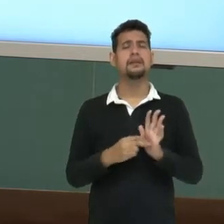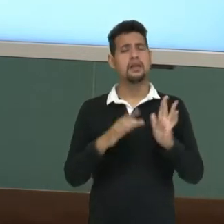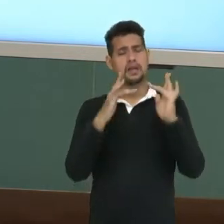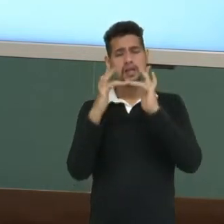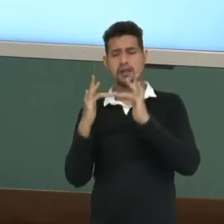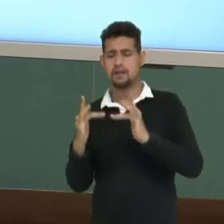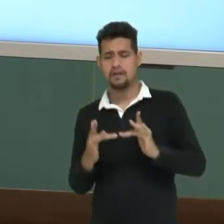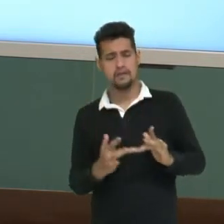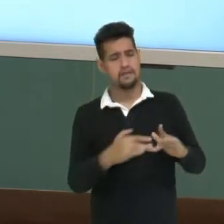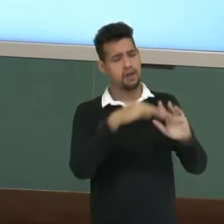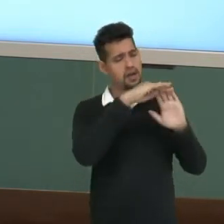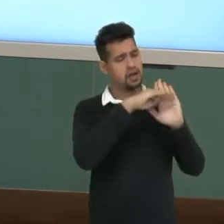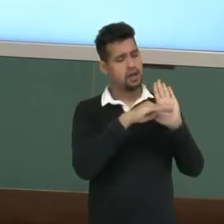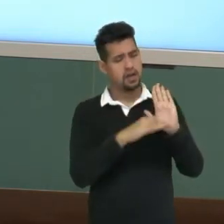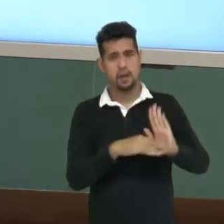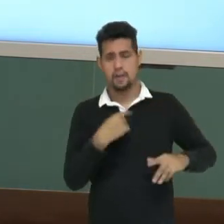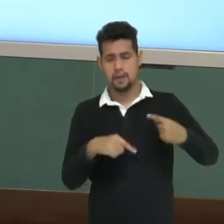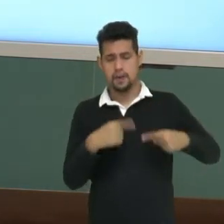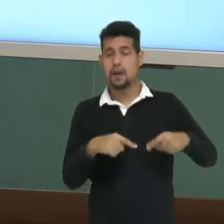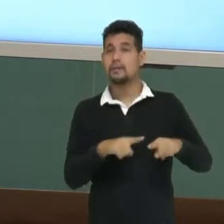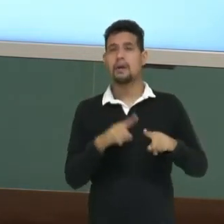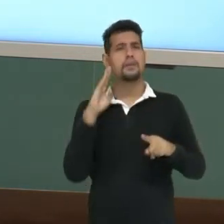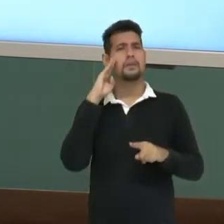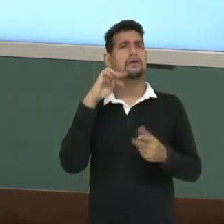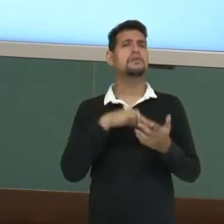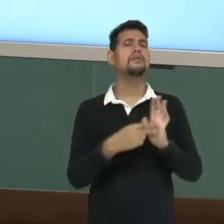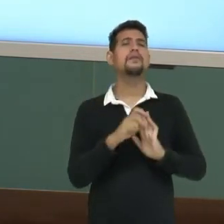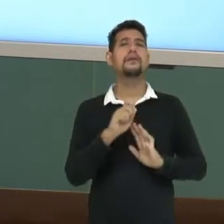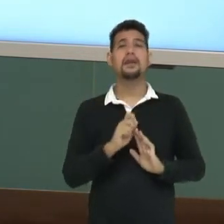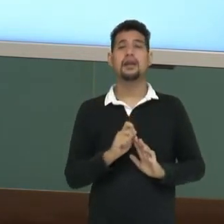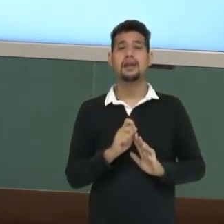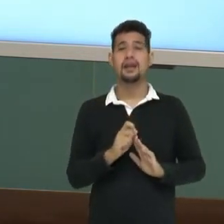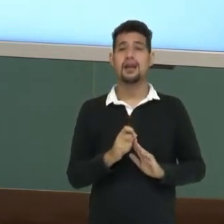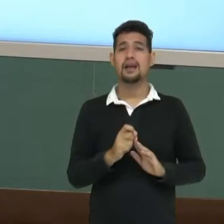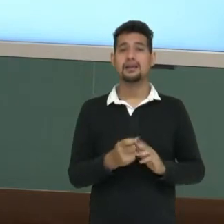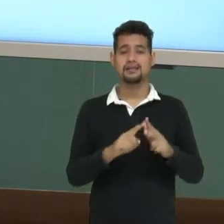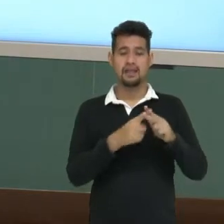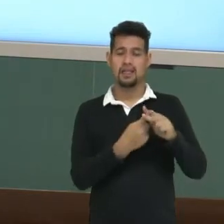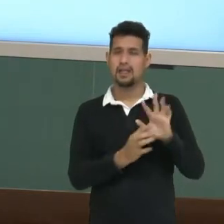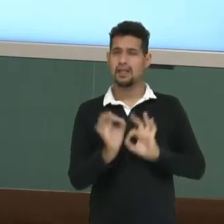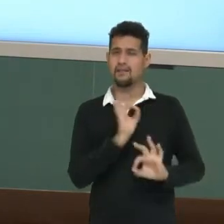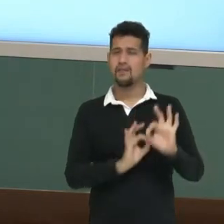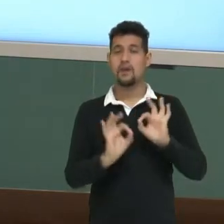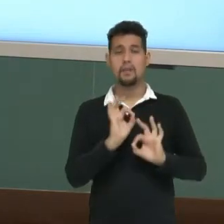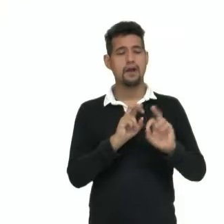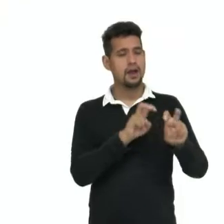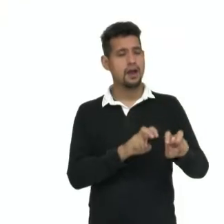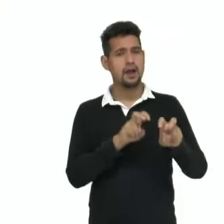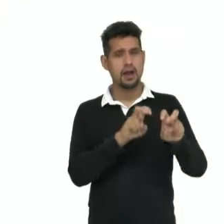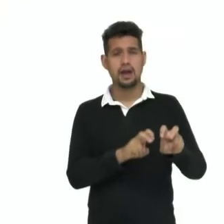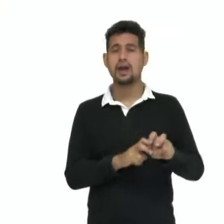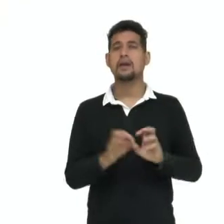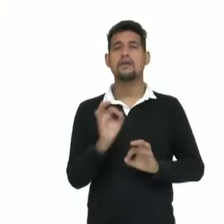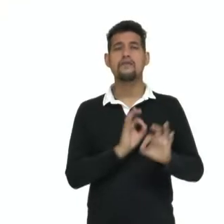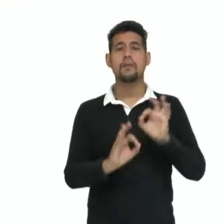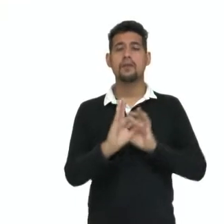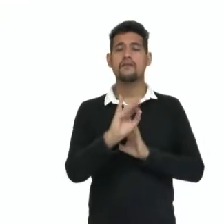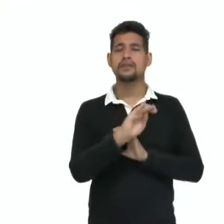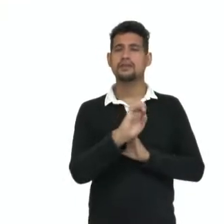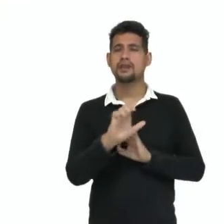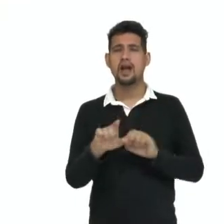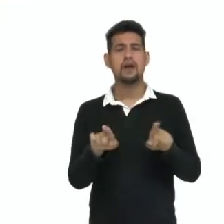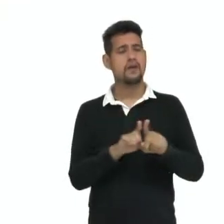programas políticos. E o principal programa político de Jango eram as reformas de base. Reforma agrária, reforma fiscal,